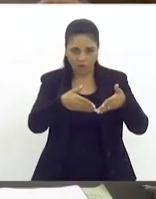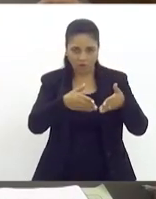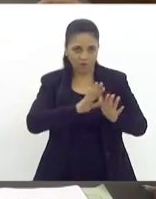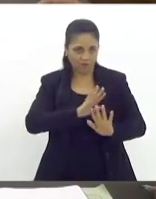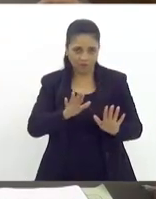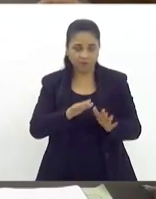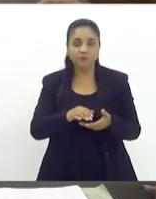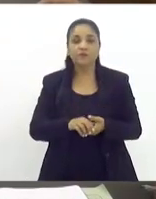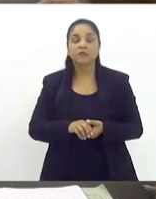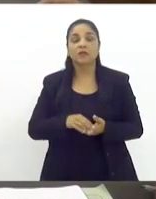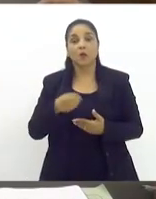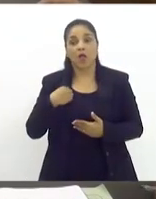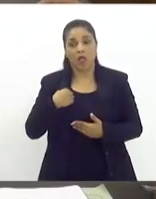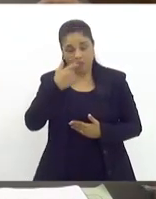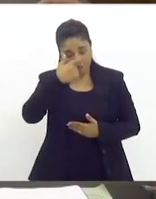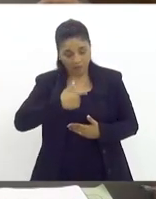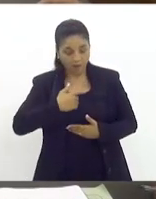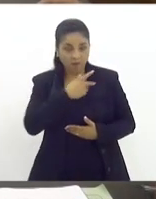eu tenho vivido